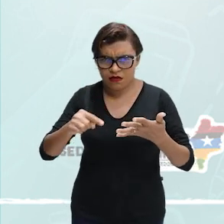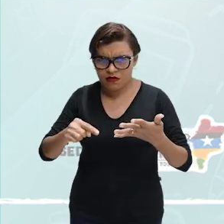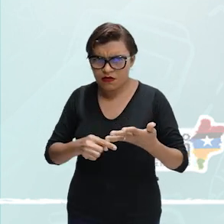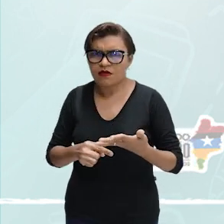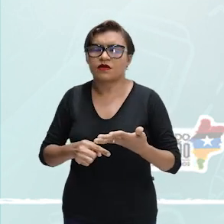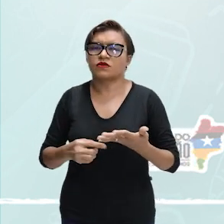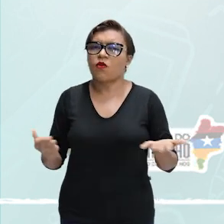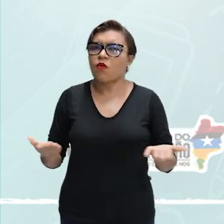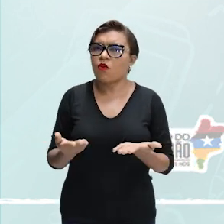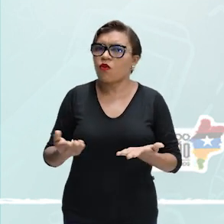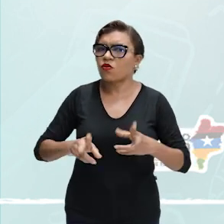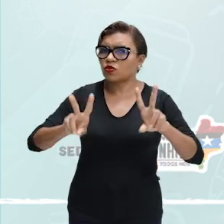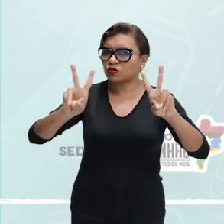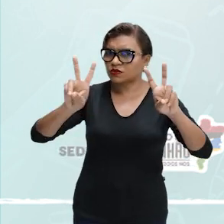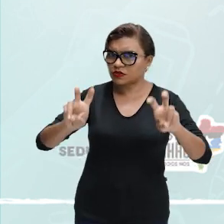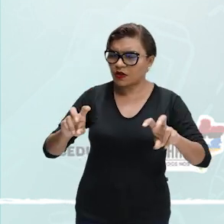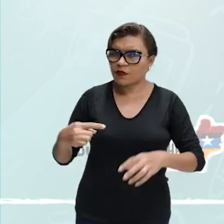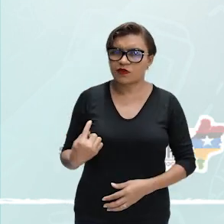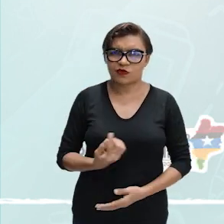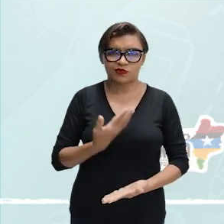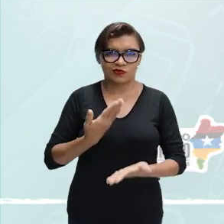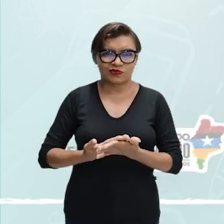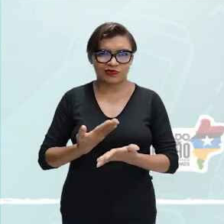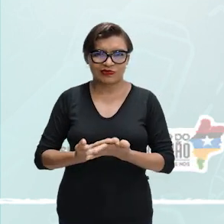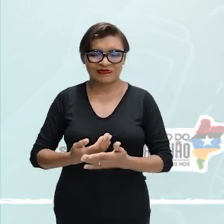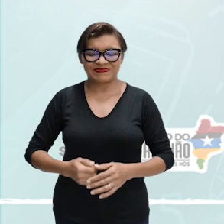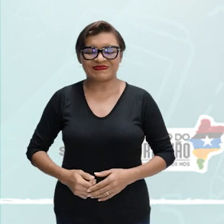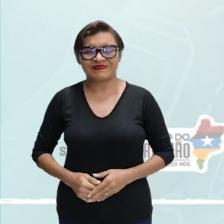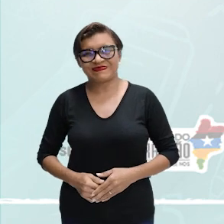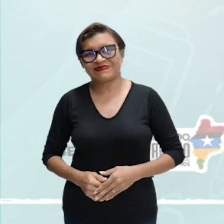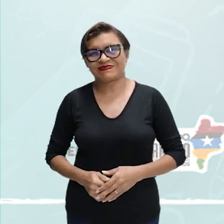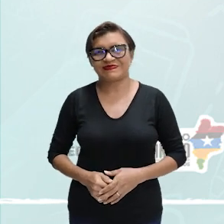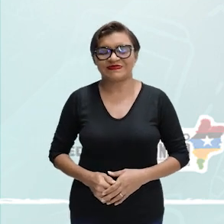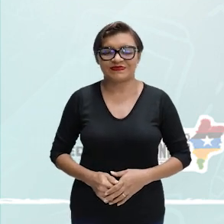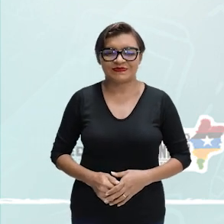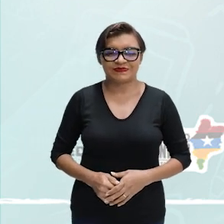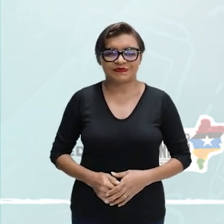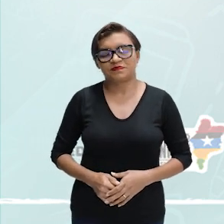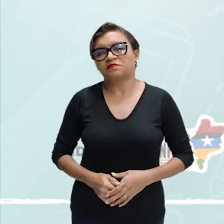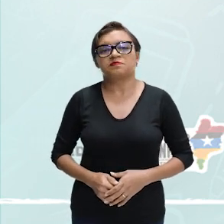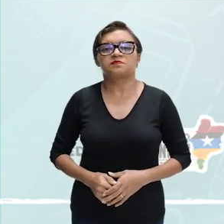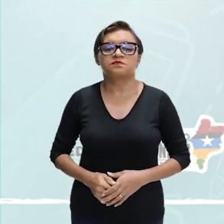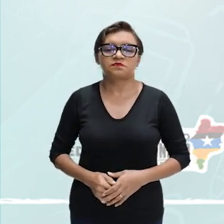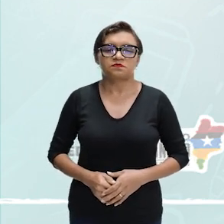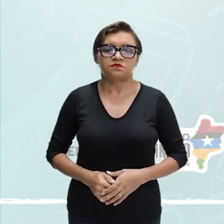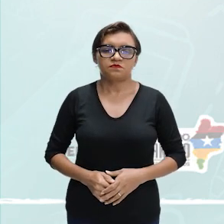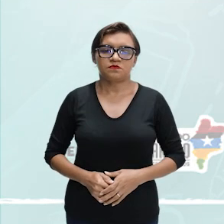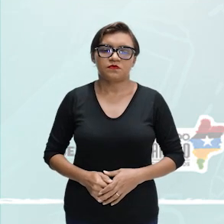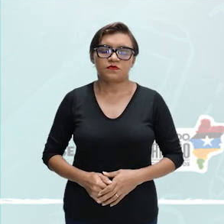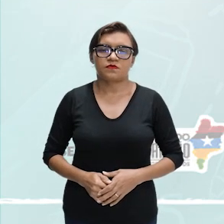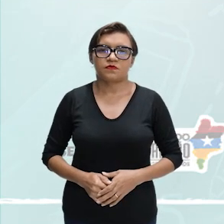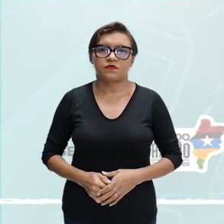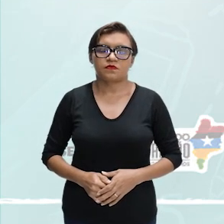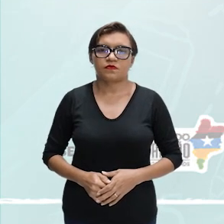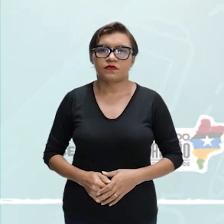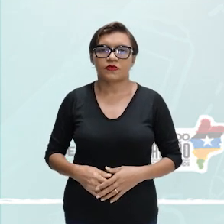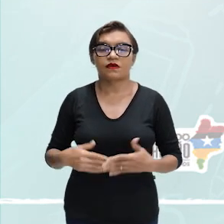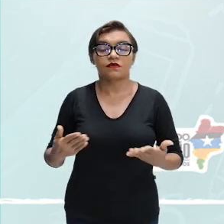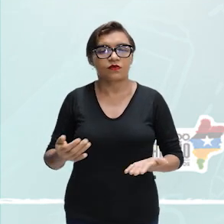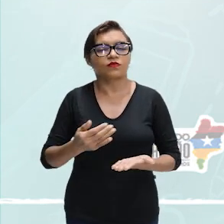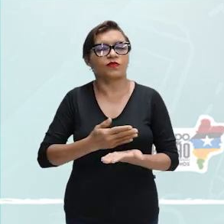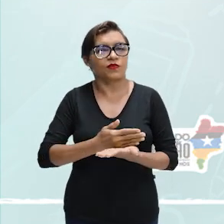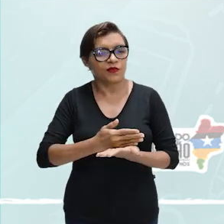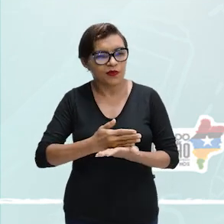esse é o nosso esquema de hoje. Então, vamos lá, né? Bom, então, fazendo uma breve introdução, né?